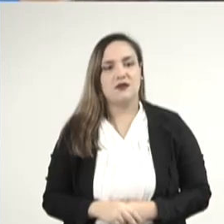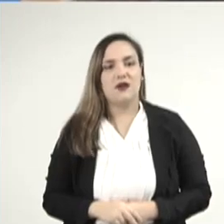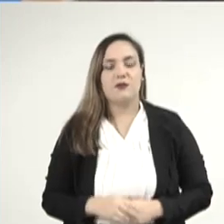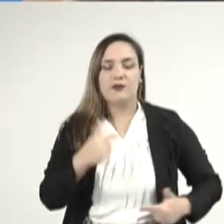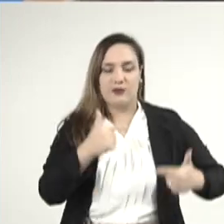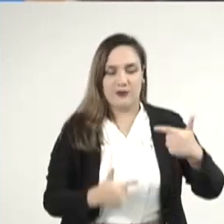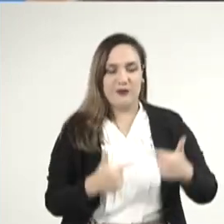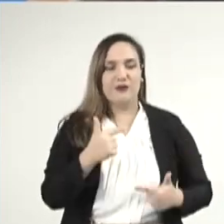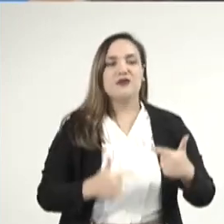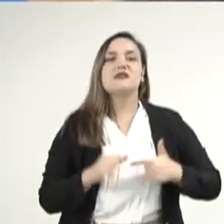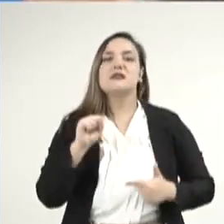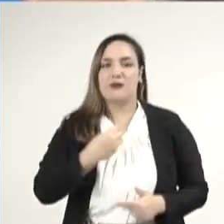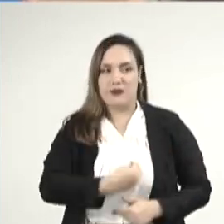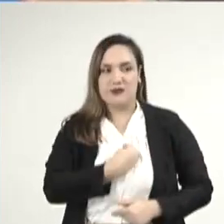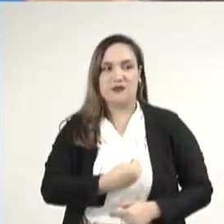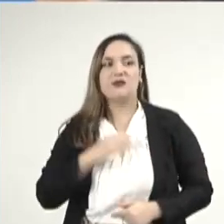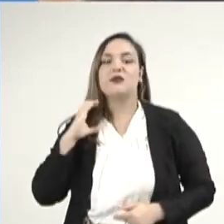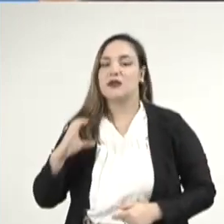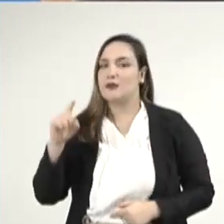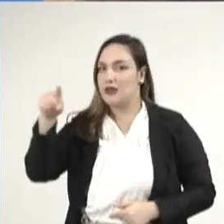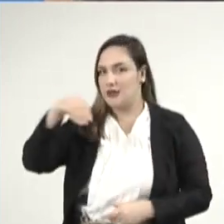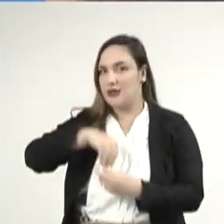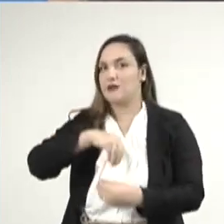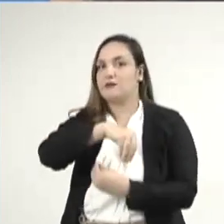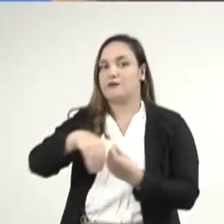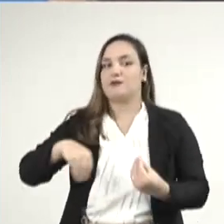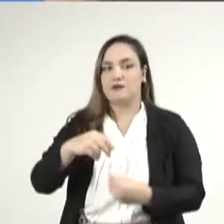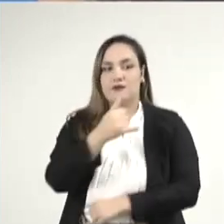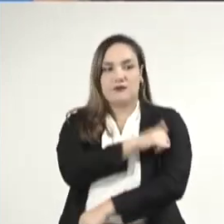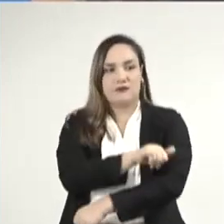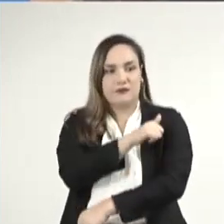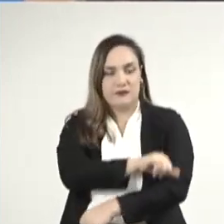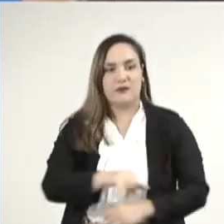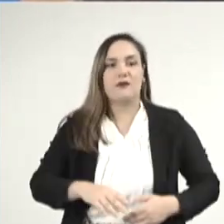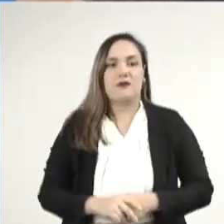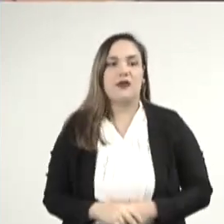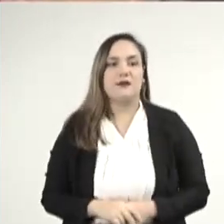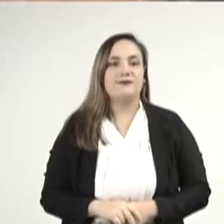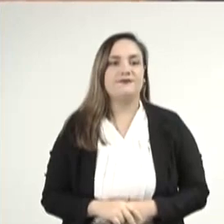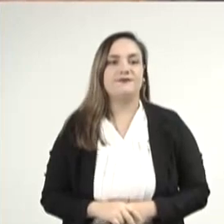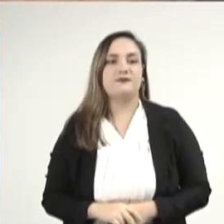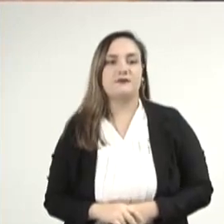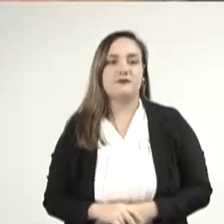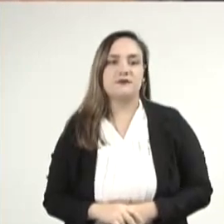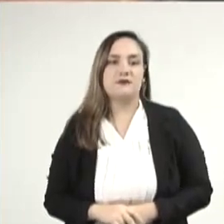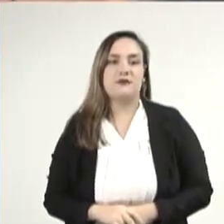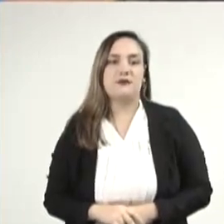política participa do crime organizado, certo? A indicação do